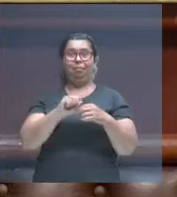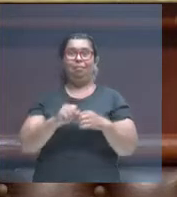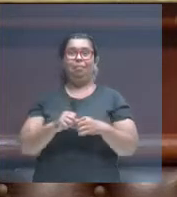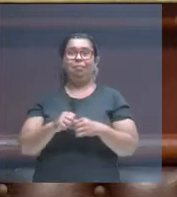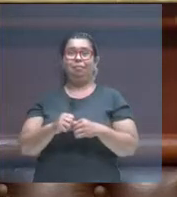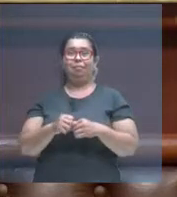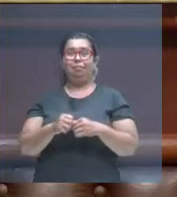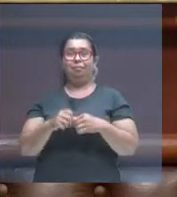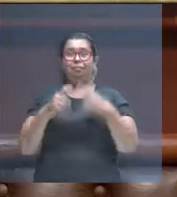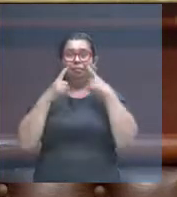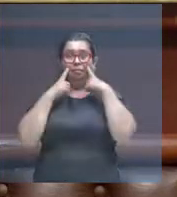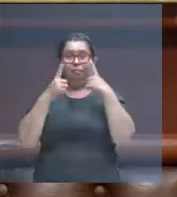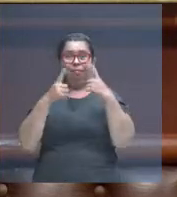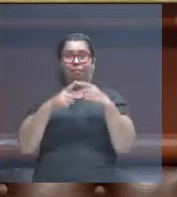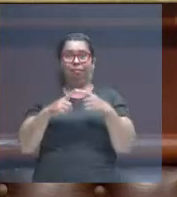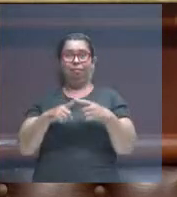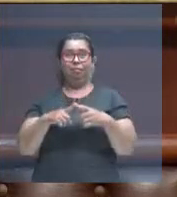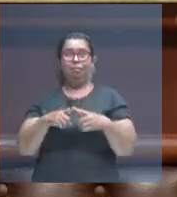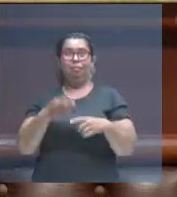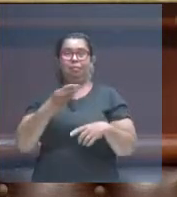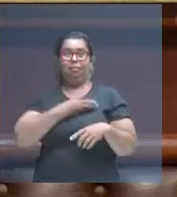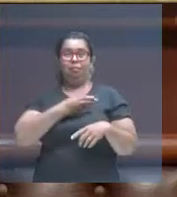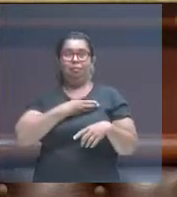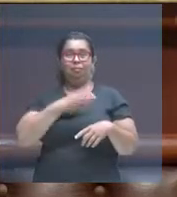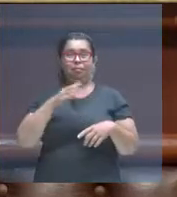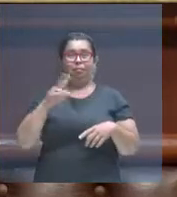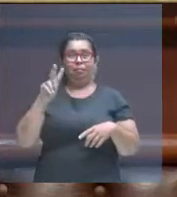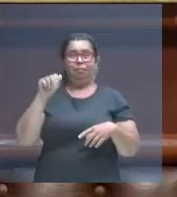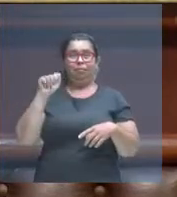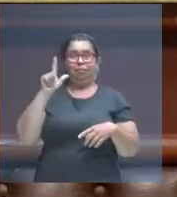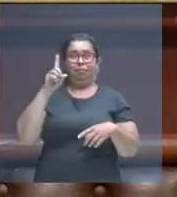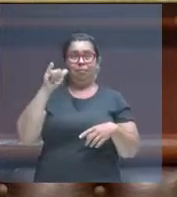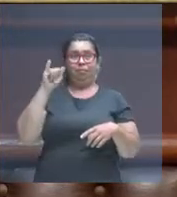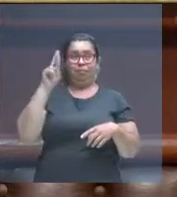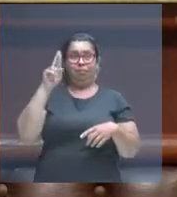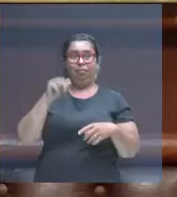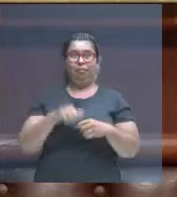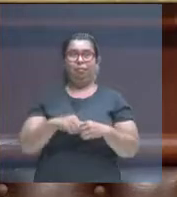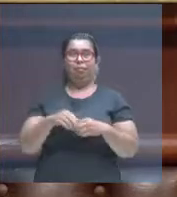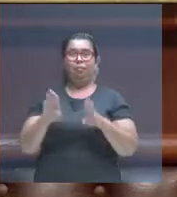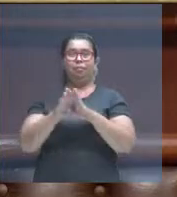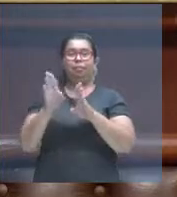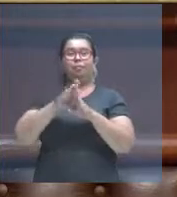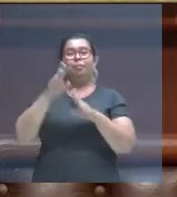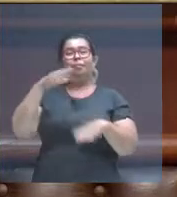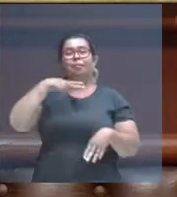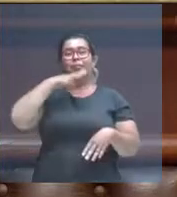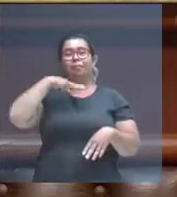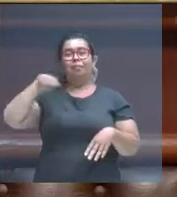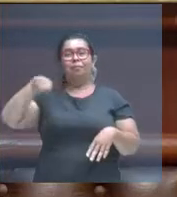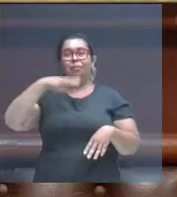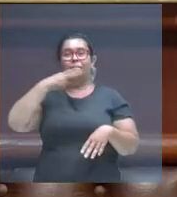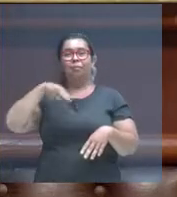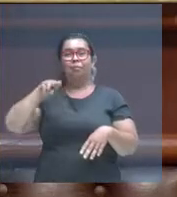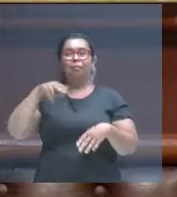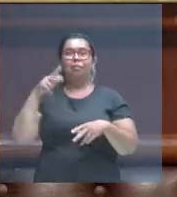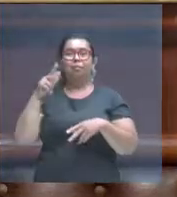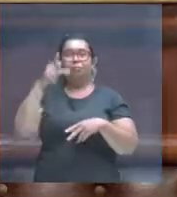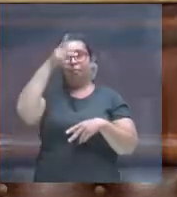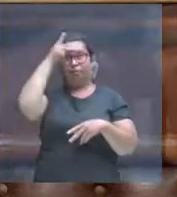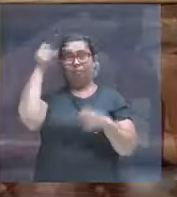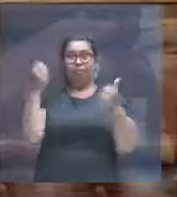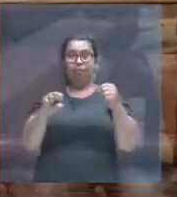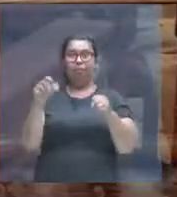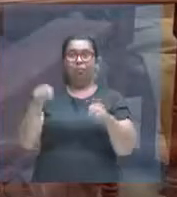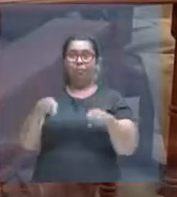o Valdir na área, minha bisneta, meu bisneto. Então, as pessoas que estão aqui porque gostam de